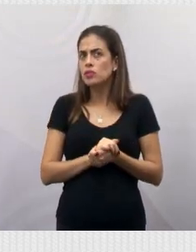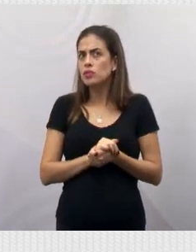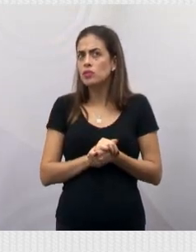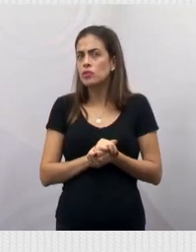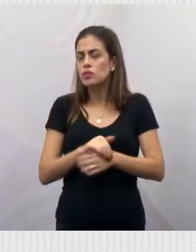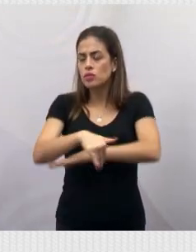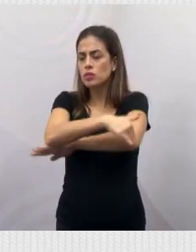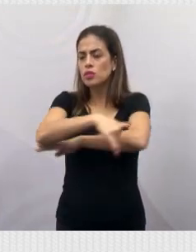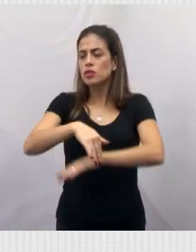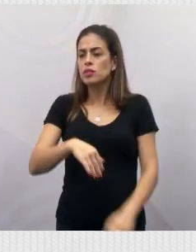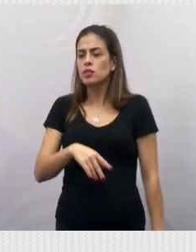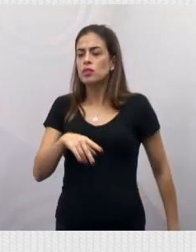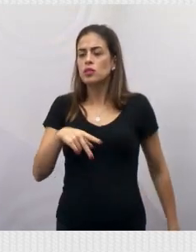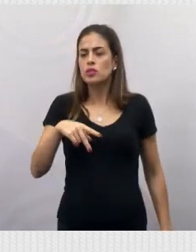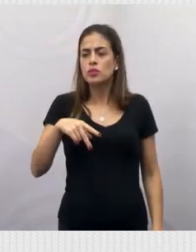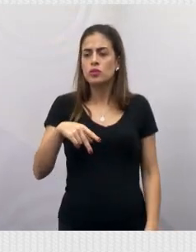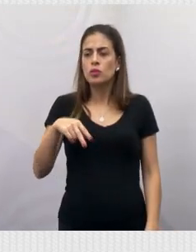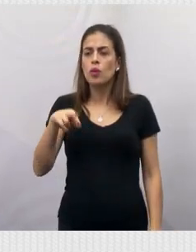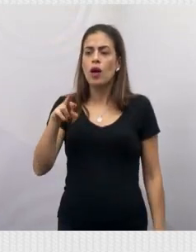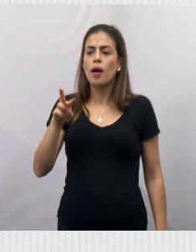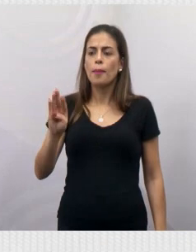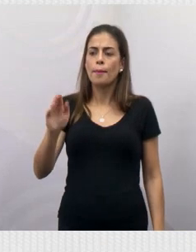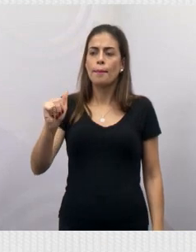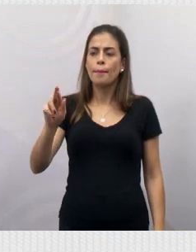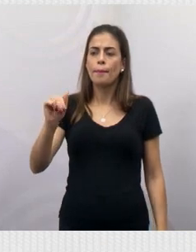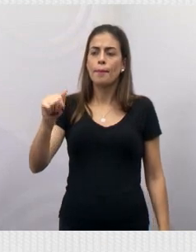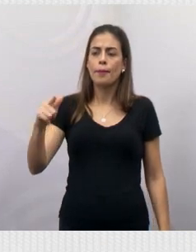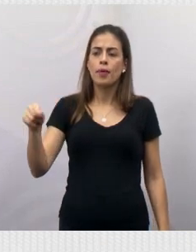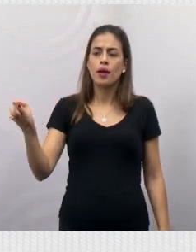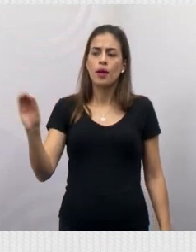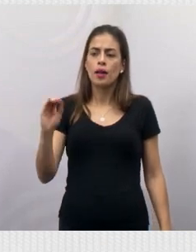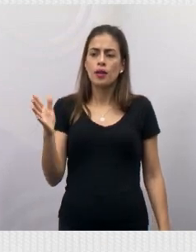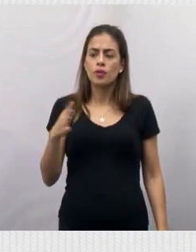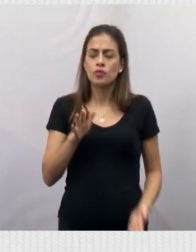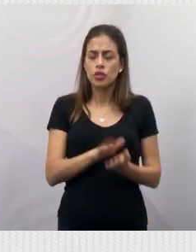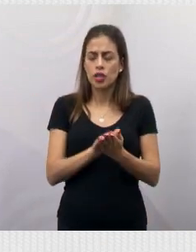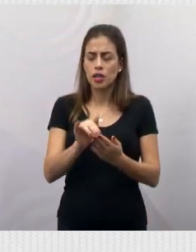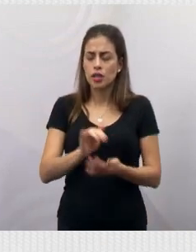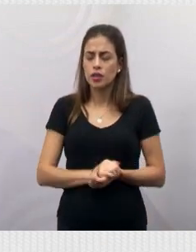Jacareí, 839. O telefone